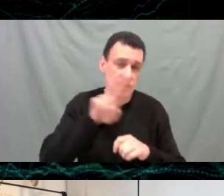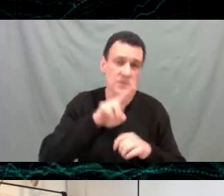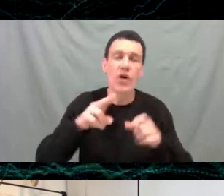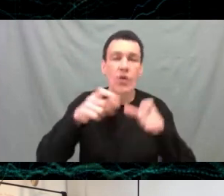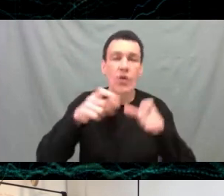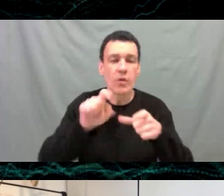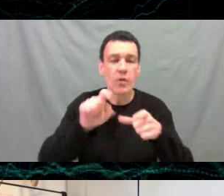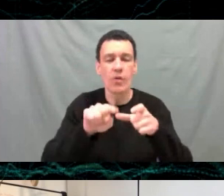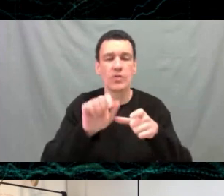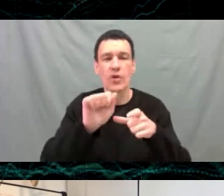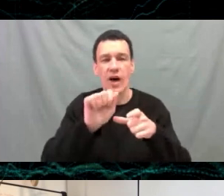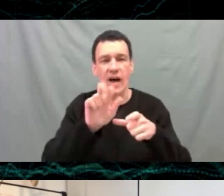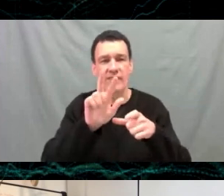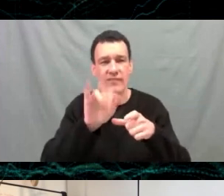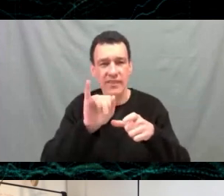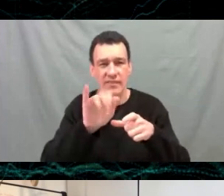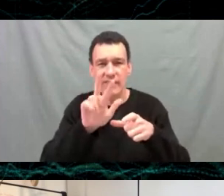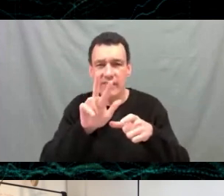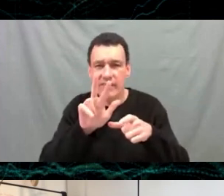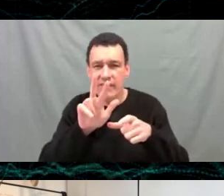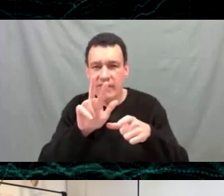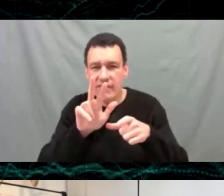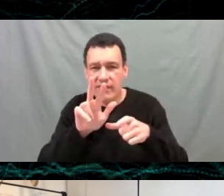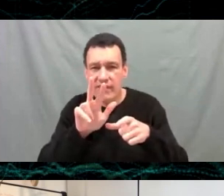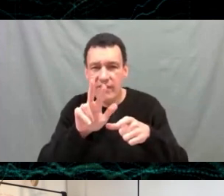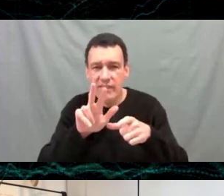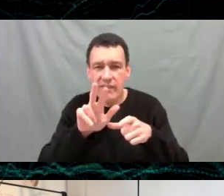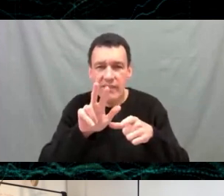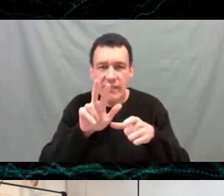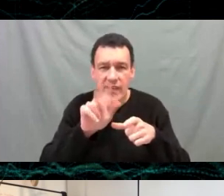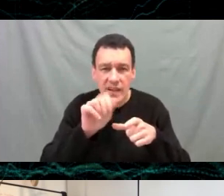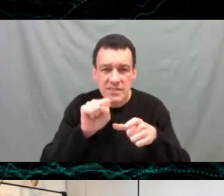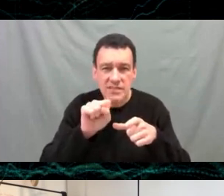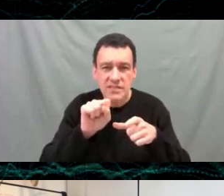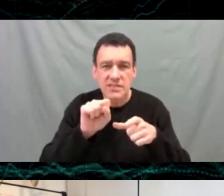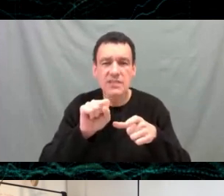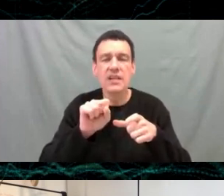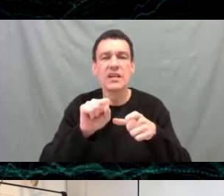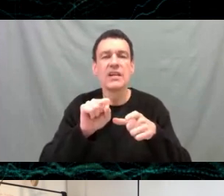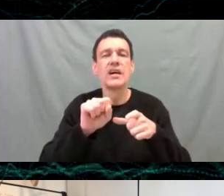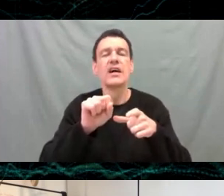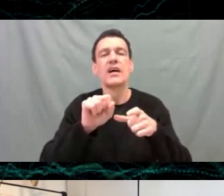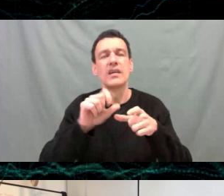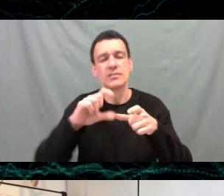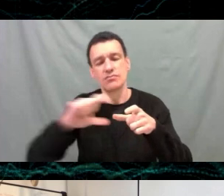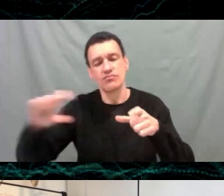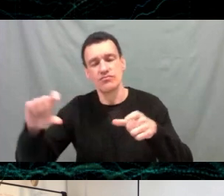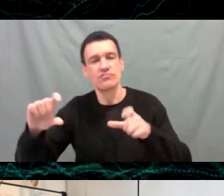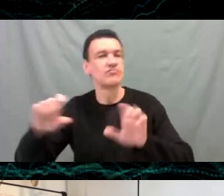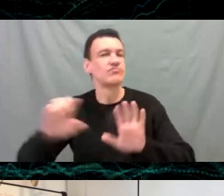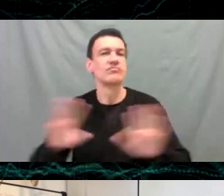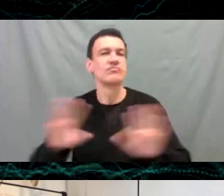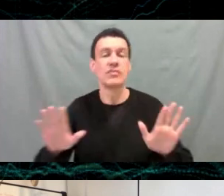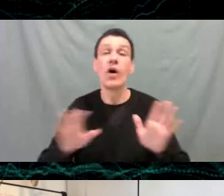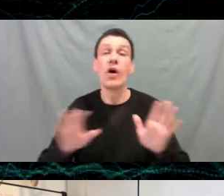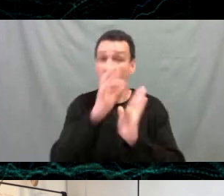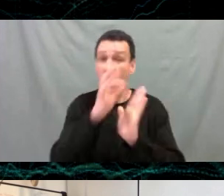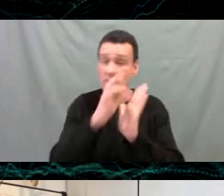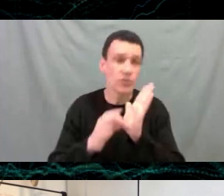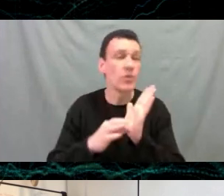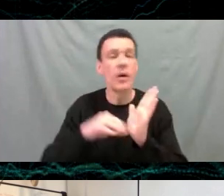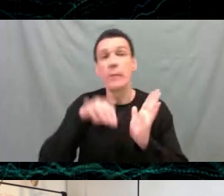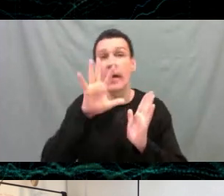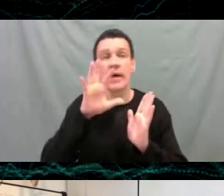locals.envvars.env. E aí eu consigo deixar todo esse código de um jeito muito mais dinâmico e modificando em